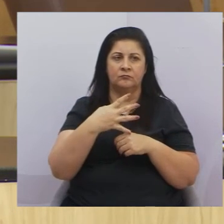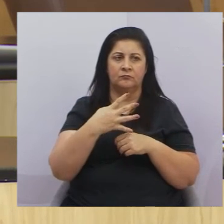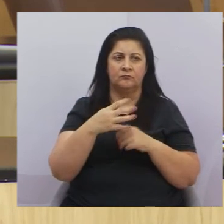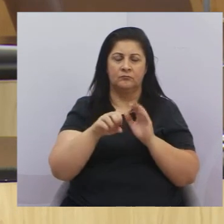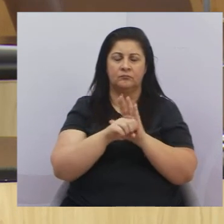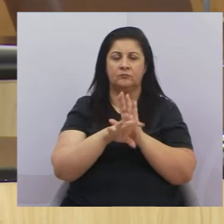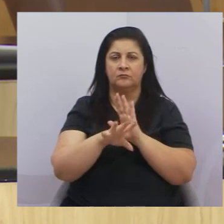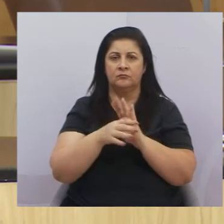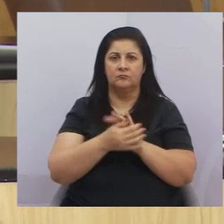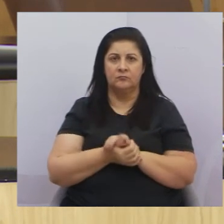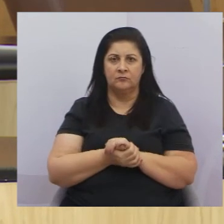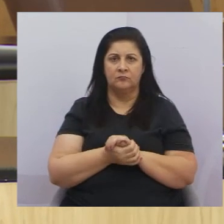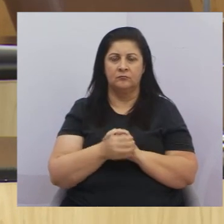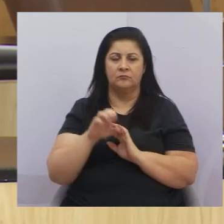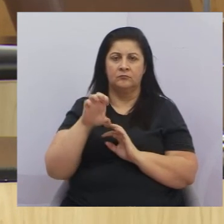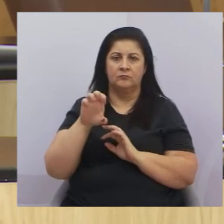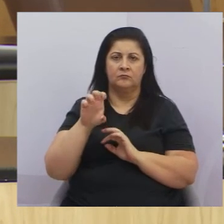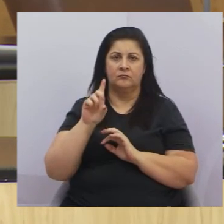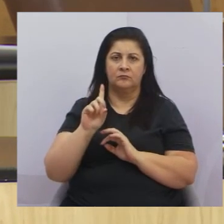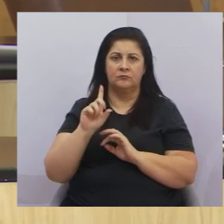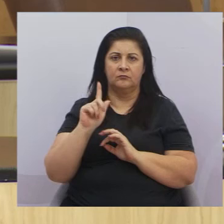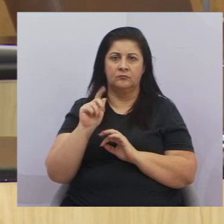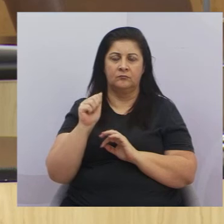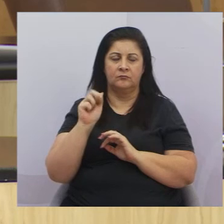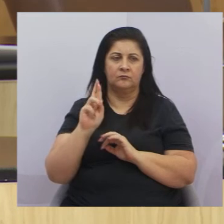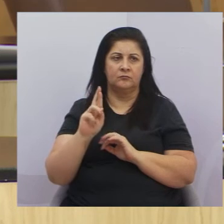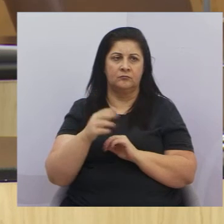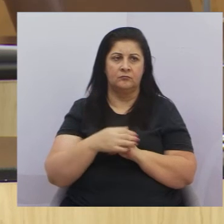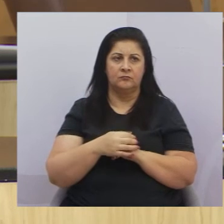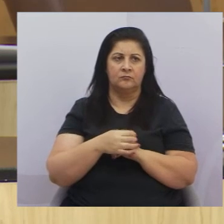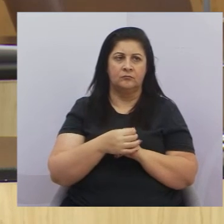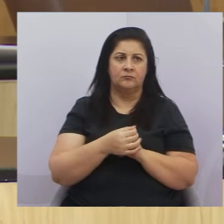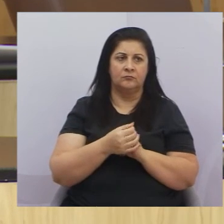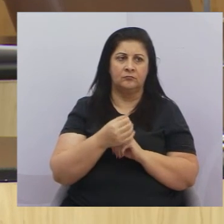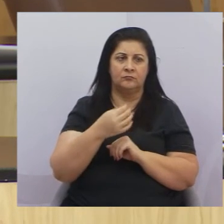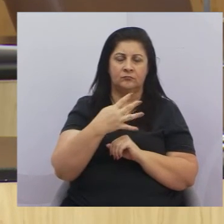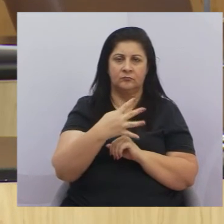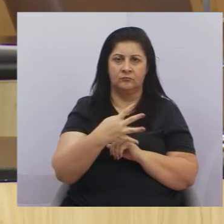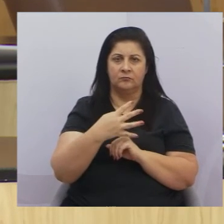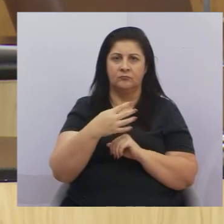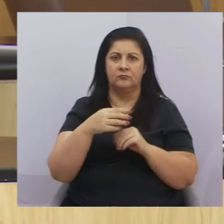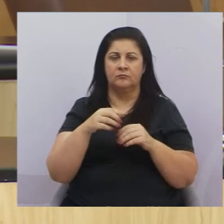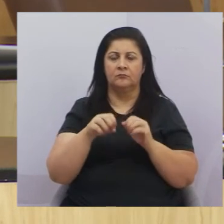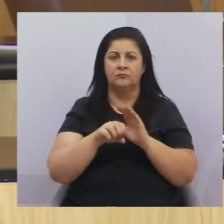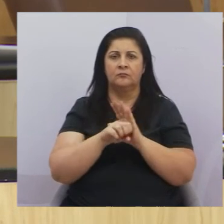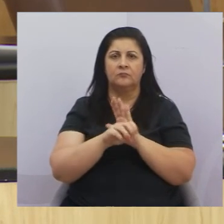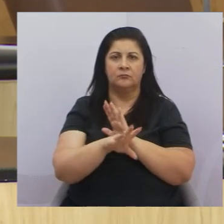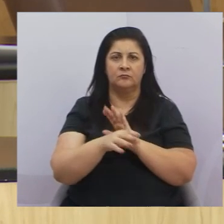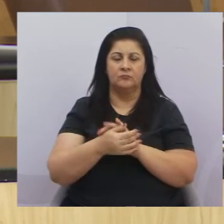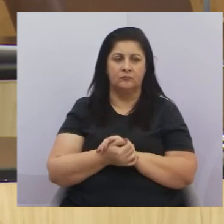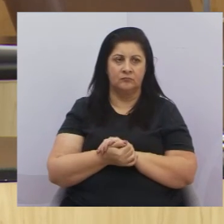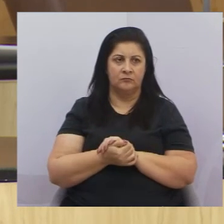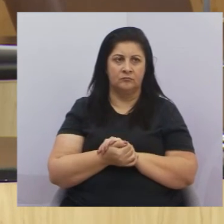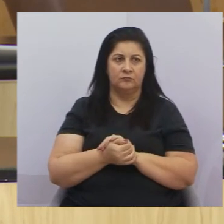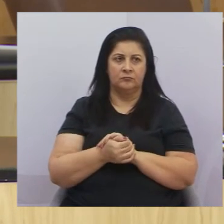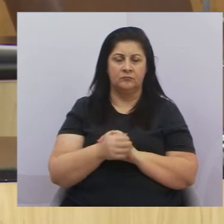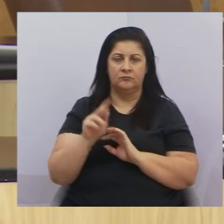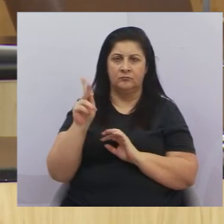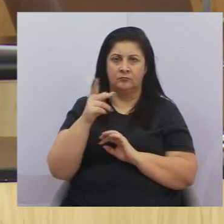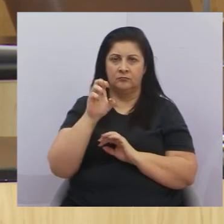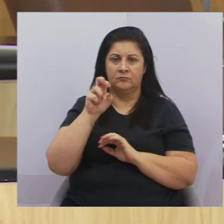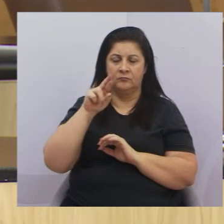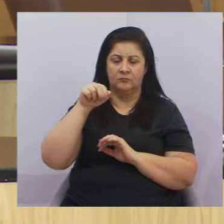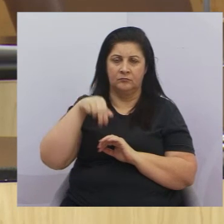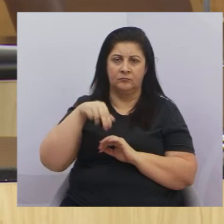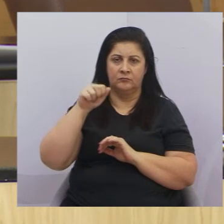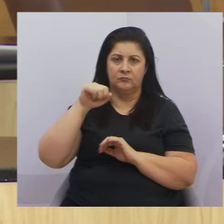moções. Edgar Sasaki, 2 indicações, 1 moção. Hernani Barreto, 2 indicações, 1 moção. Luiz Flávio,